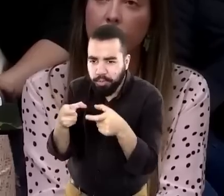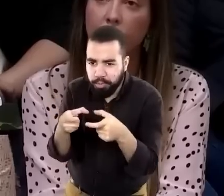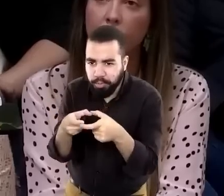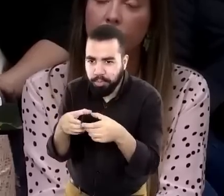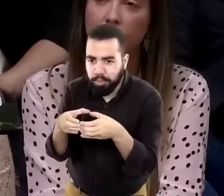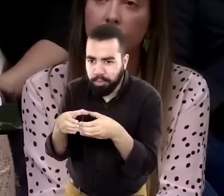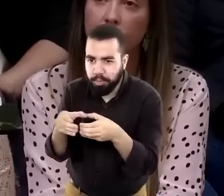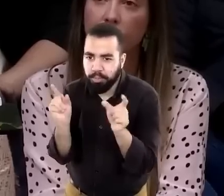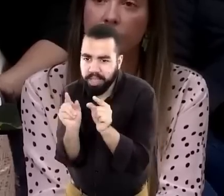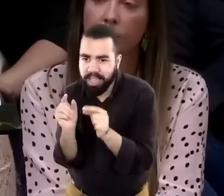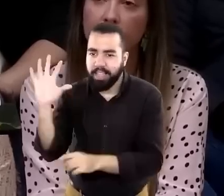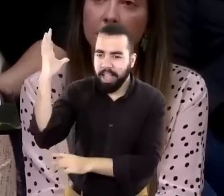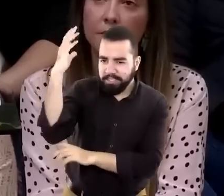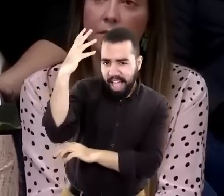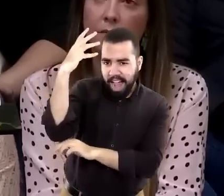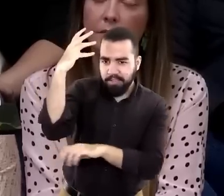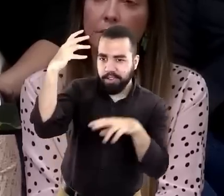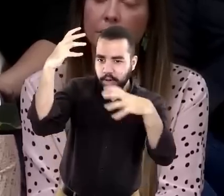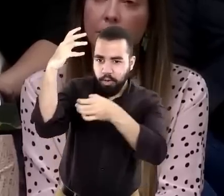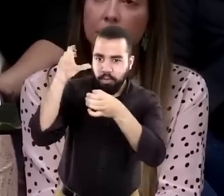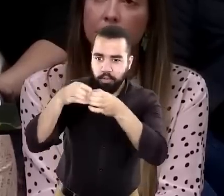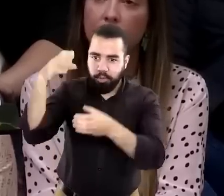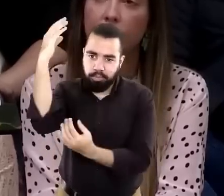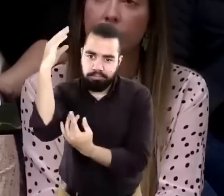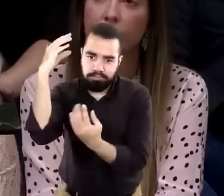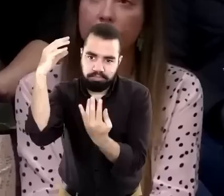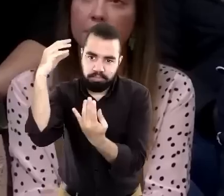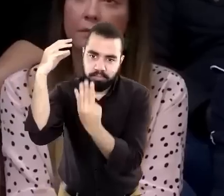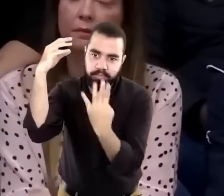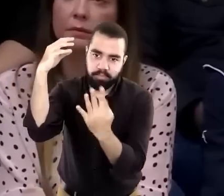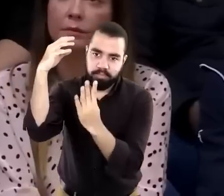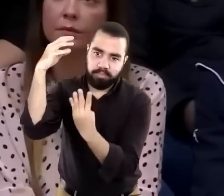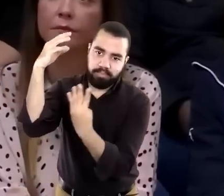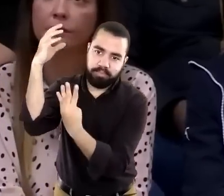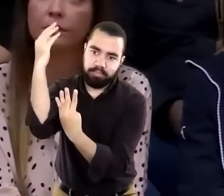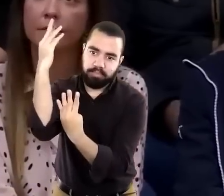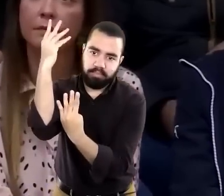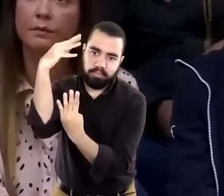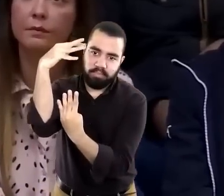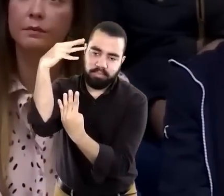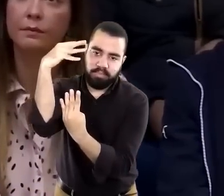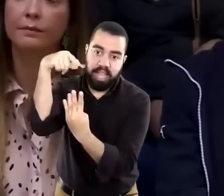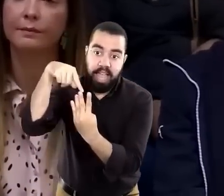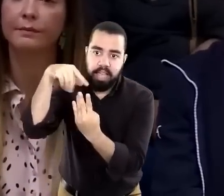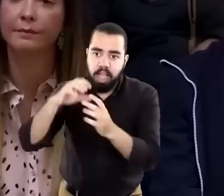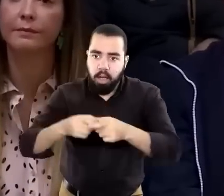ou debaixo de uma árvore. E de repente, aquela semente de mostarda vira uma